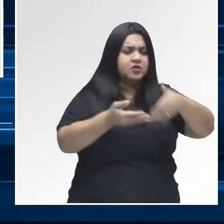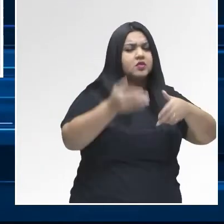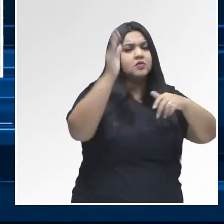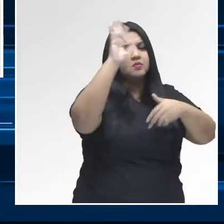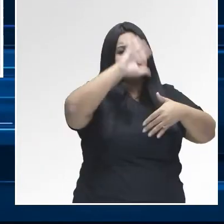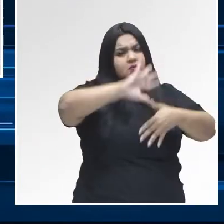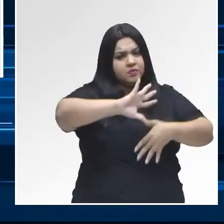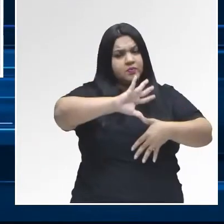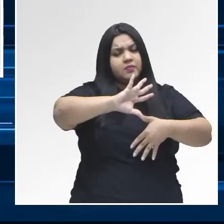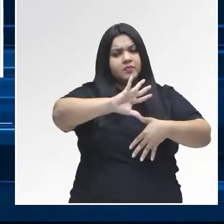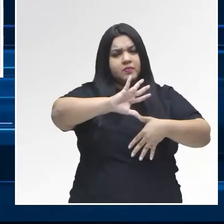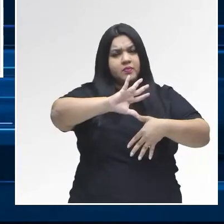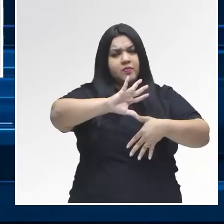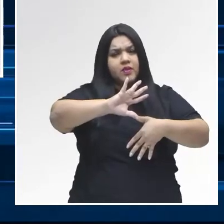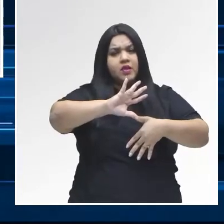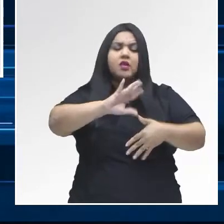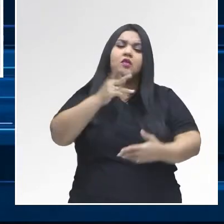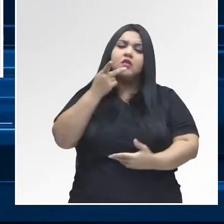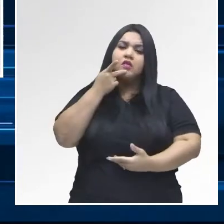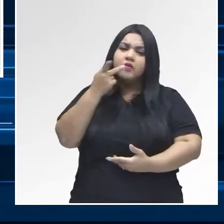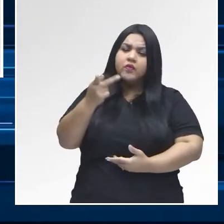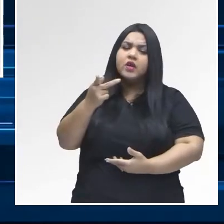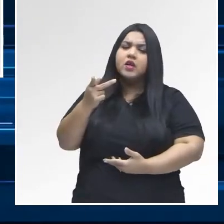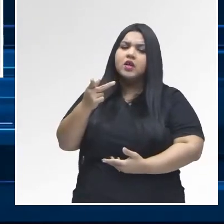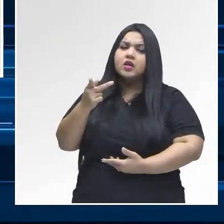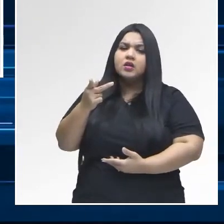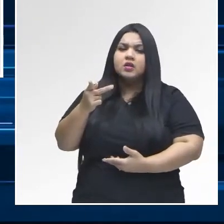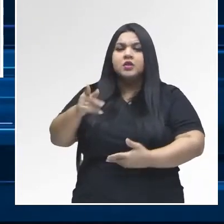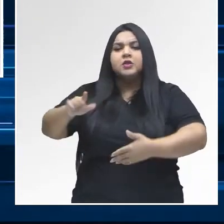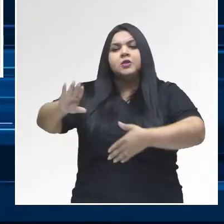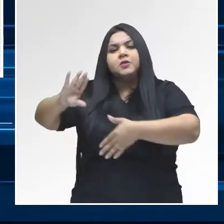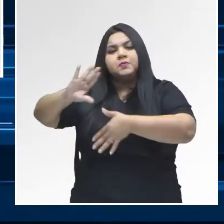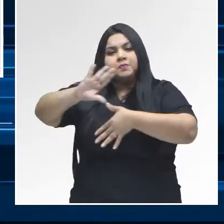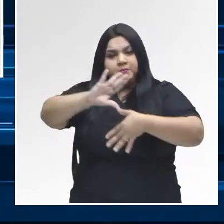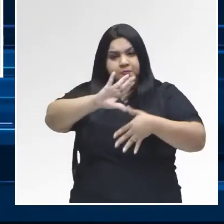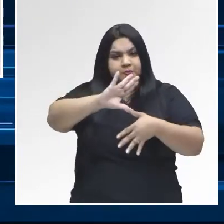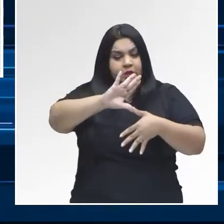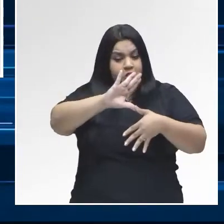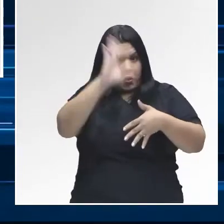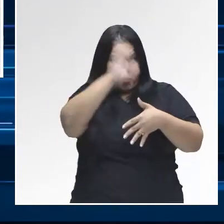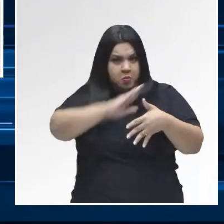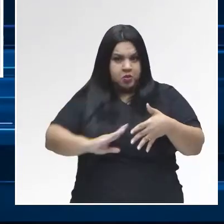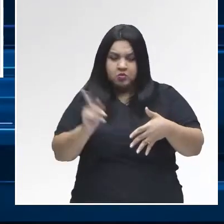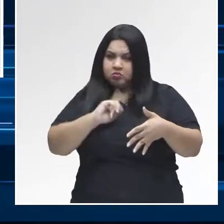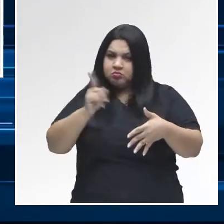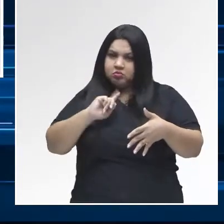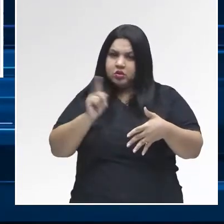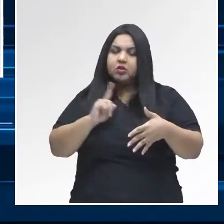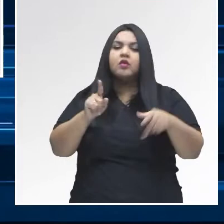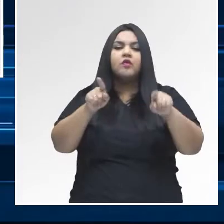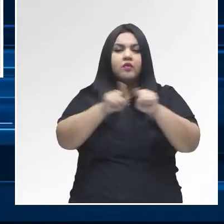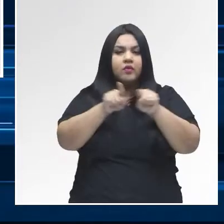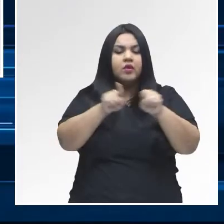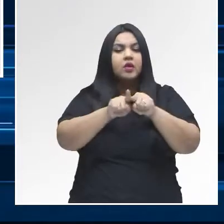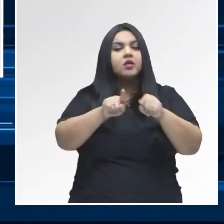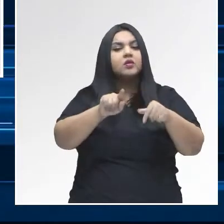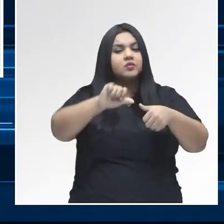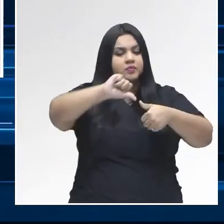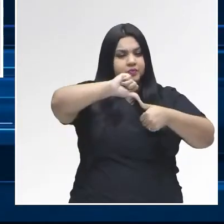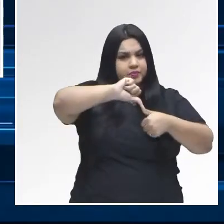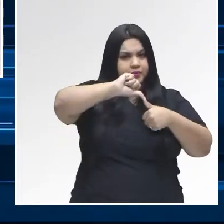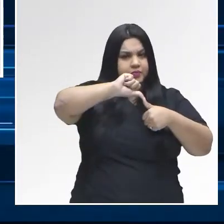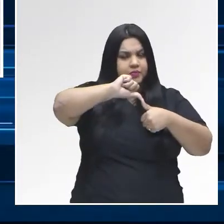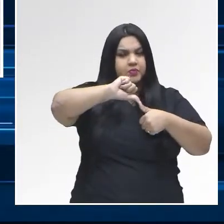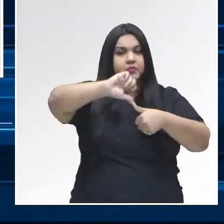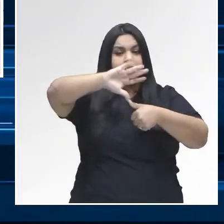Tá? Então, quando eu falo continente americano, nós não nos referimos apenas a Brasil. A gente vai ver também que a América Central e a América